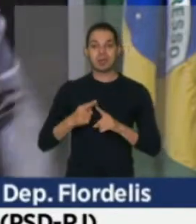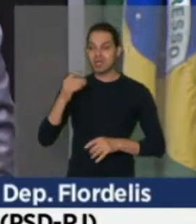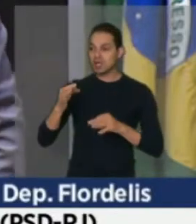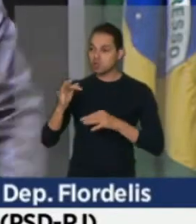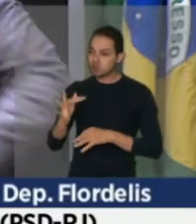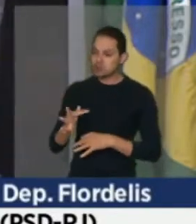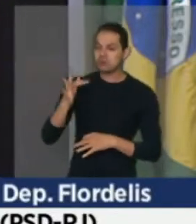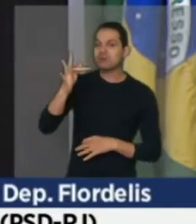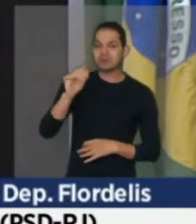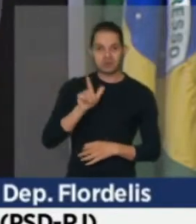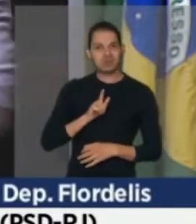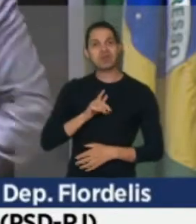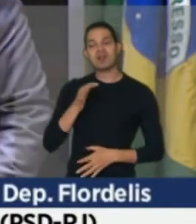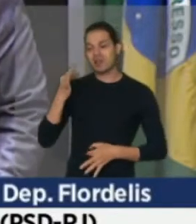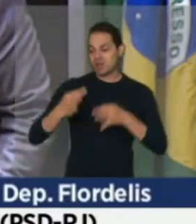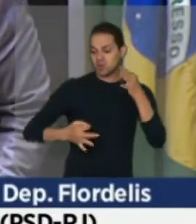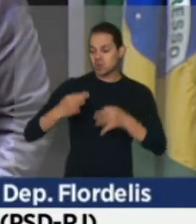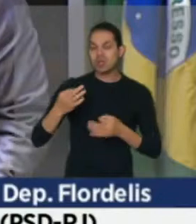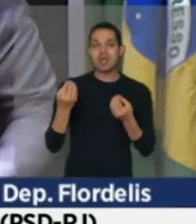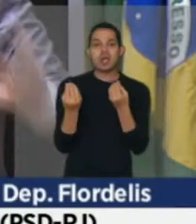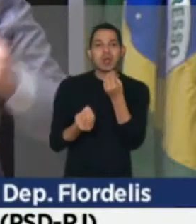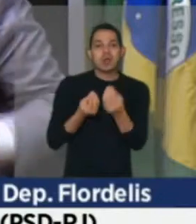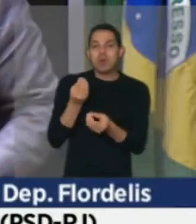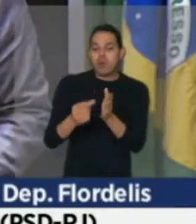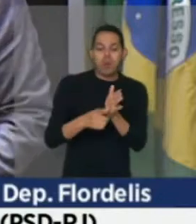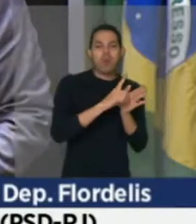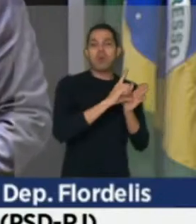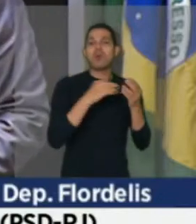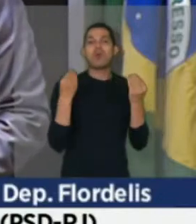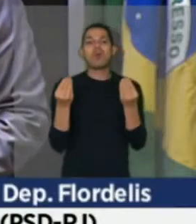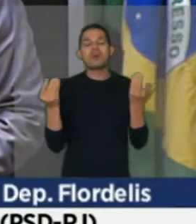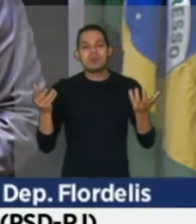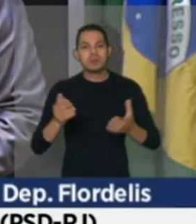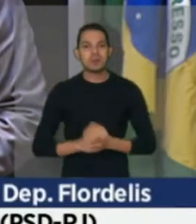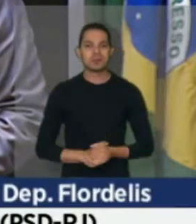frente. Como é que a gente vai antecipar qualquer coisa?